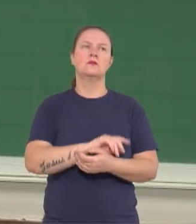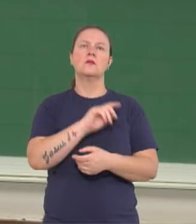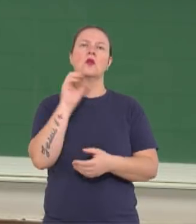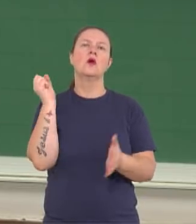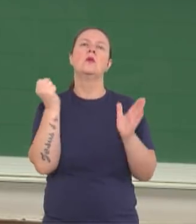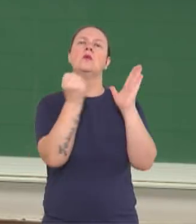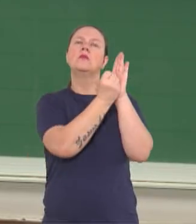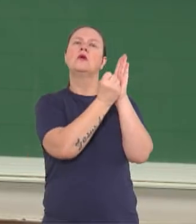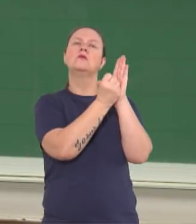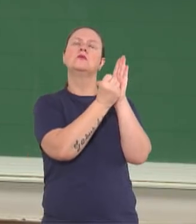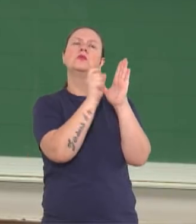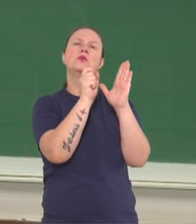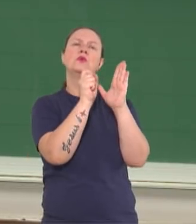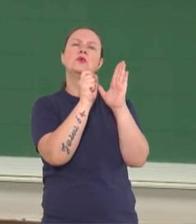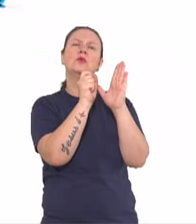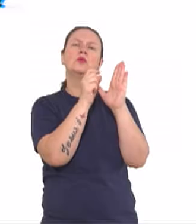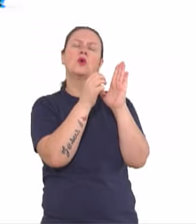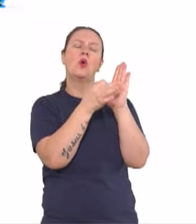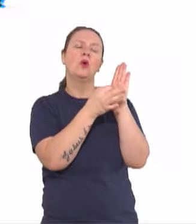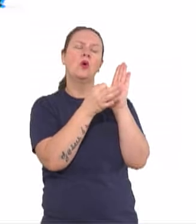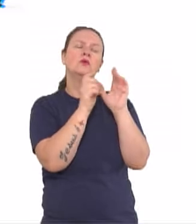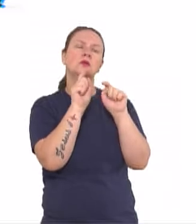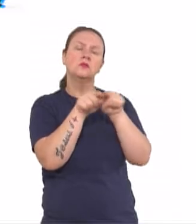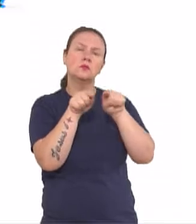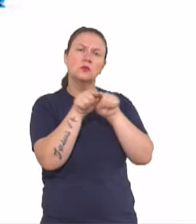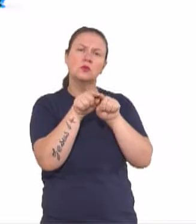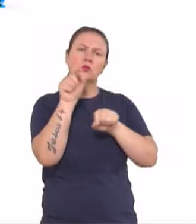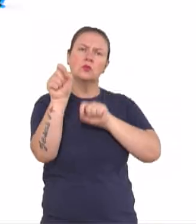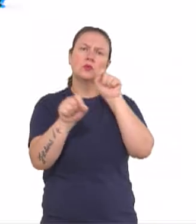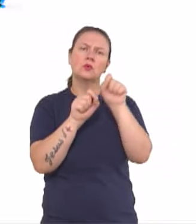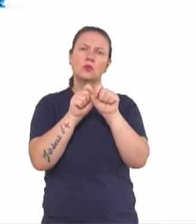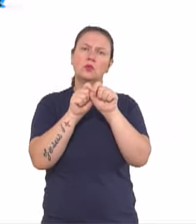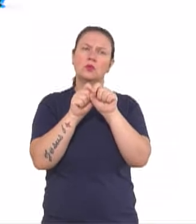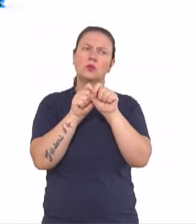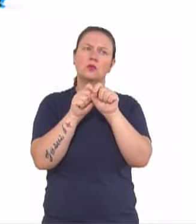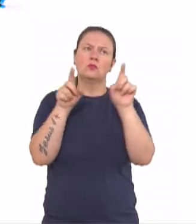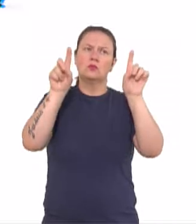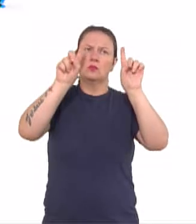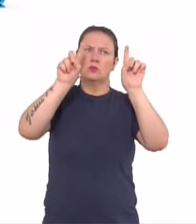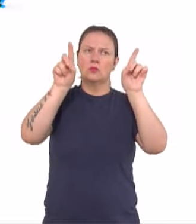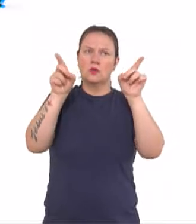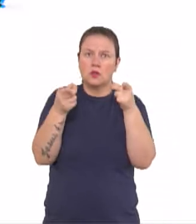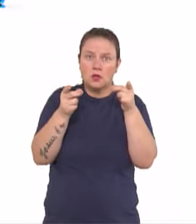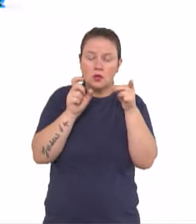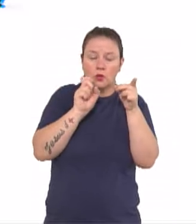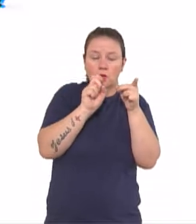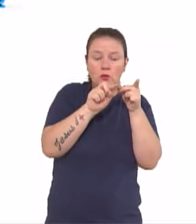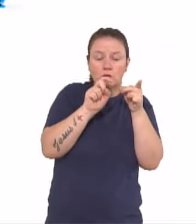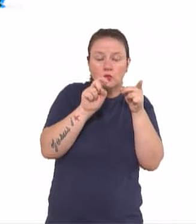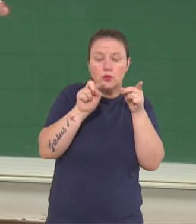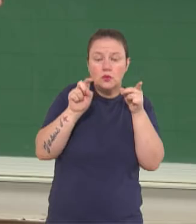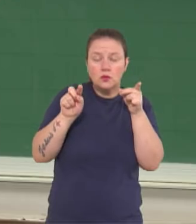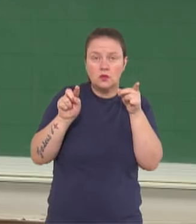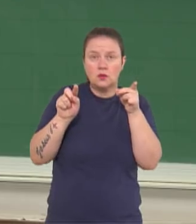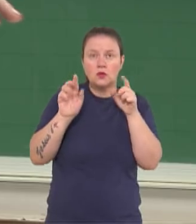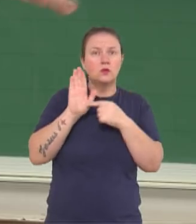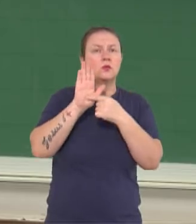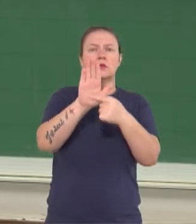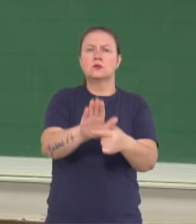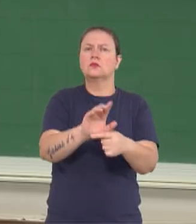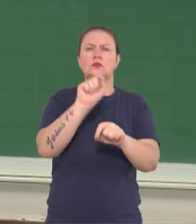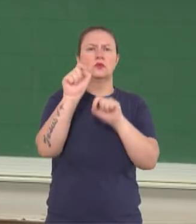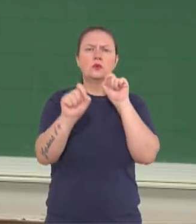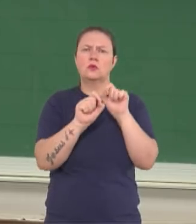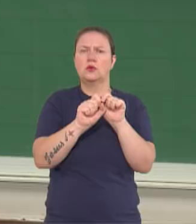direto, da citação, né, da fala de alguém, e tem ali entre parênteses reticências indicando que um fragmento dessa